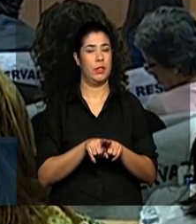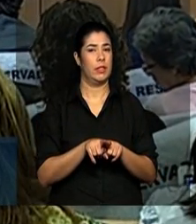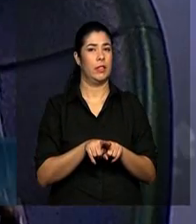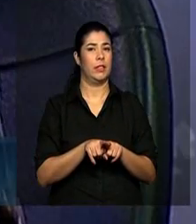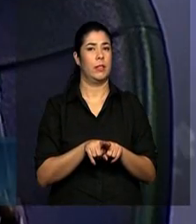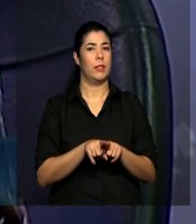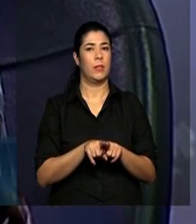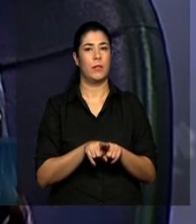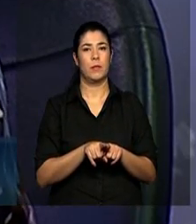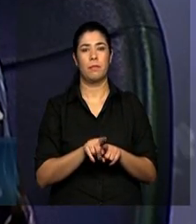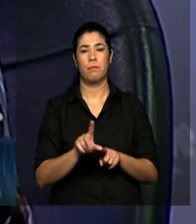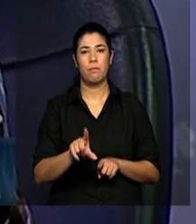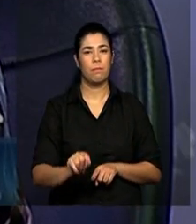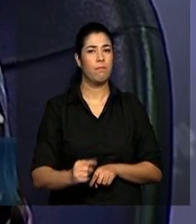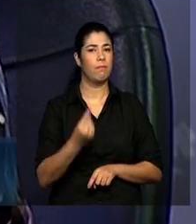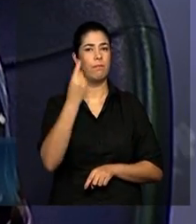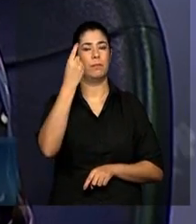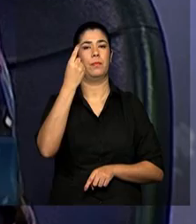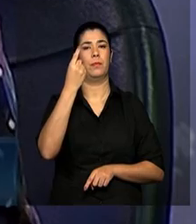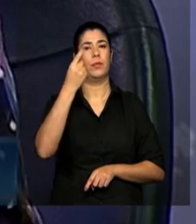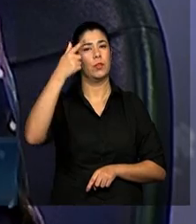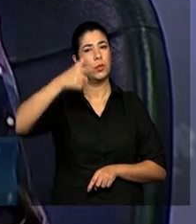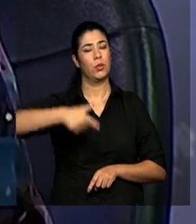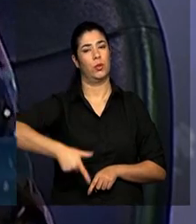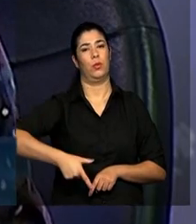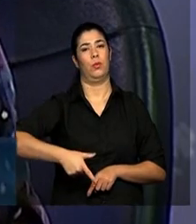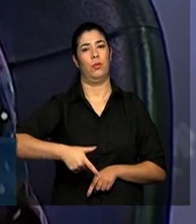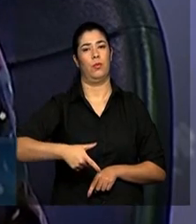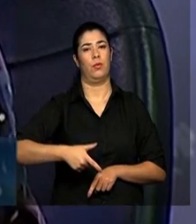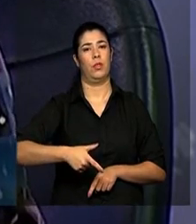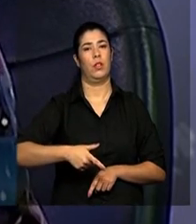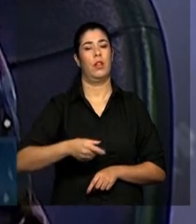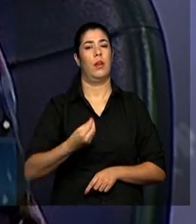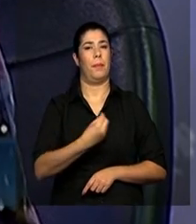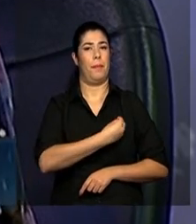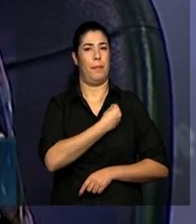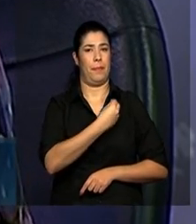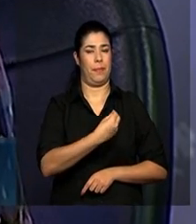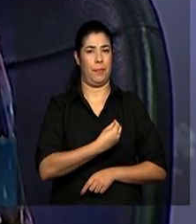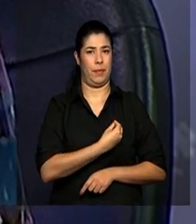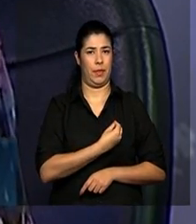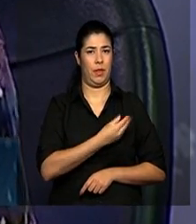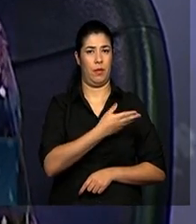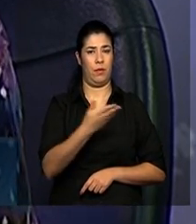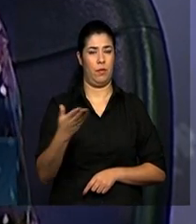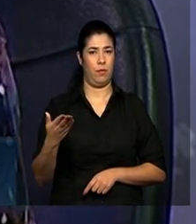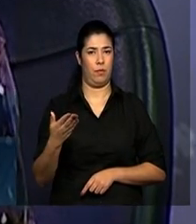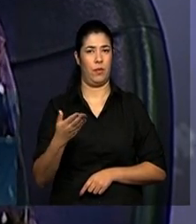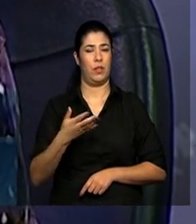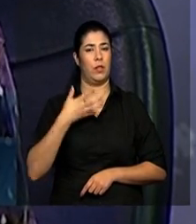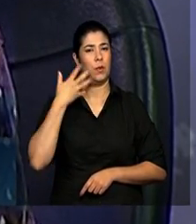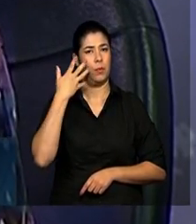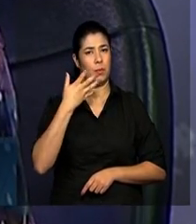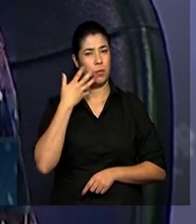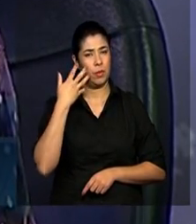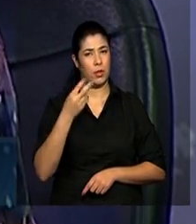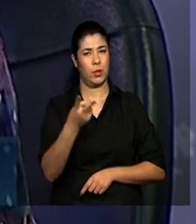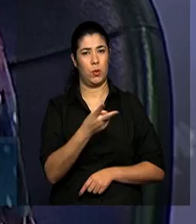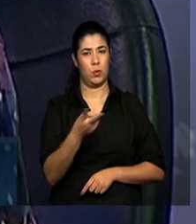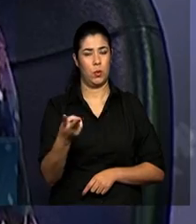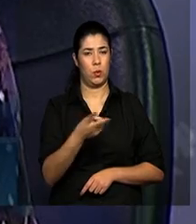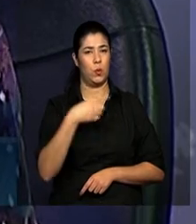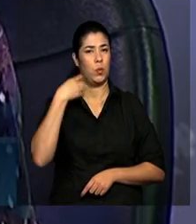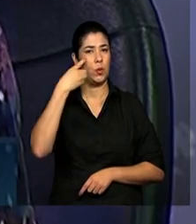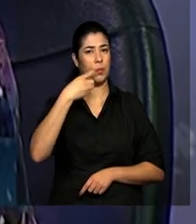muito enfática, mais uma vez, a presença do Parlamento, na pessoa das duas